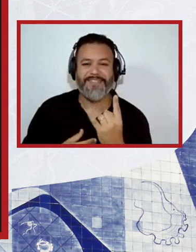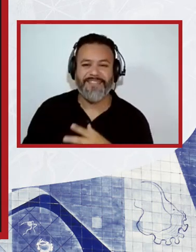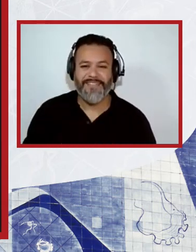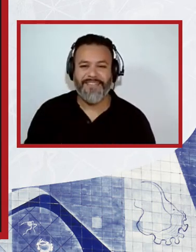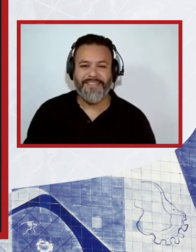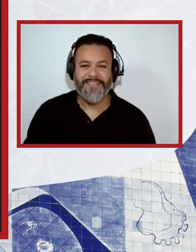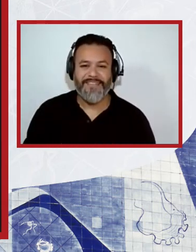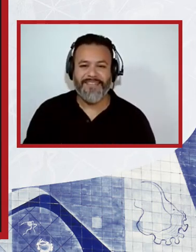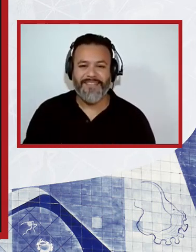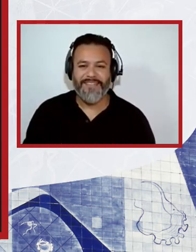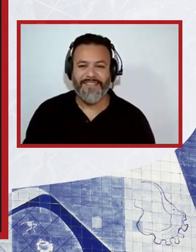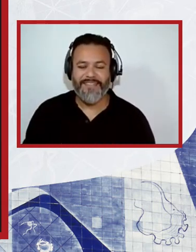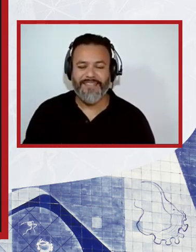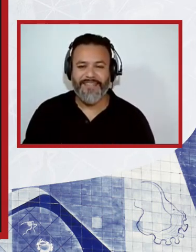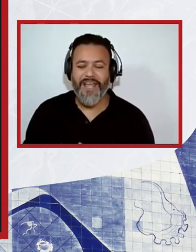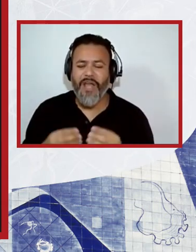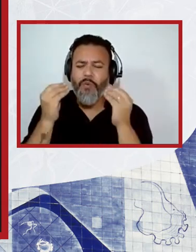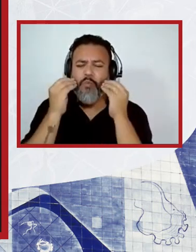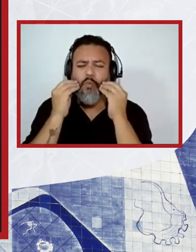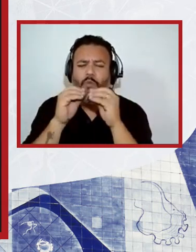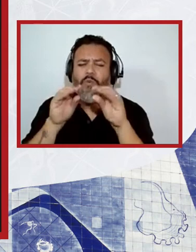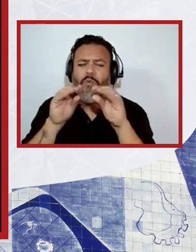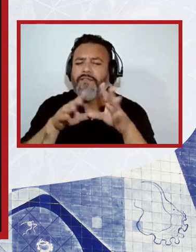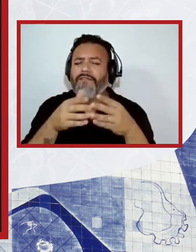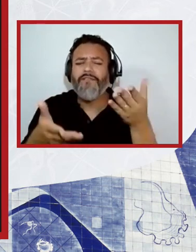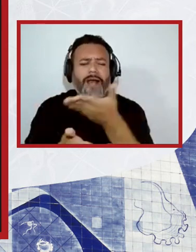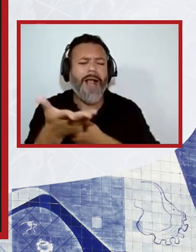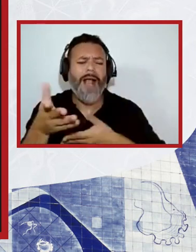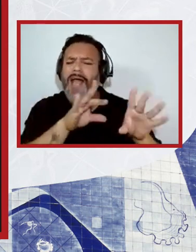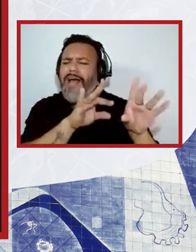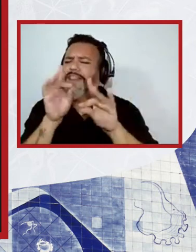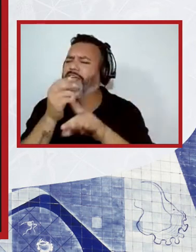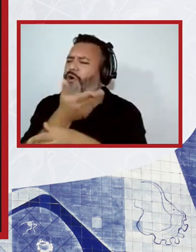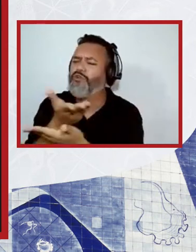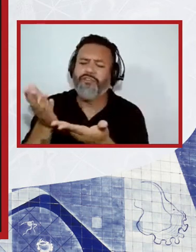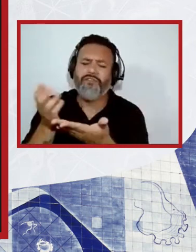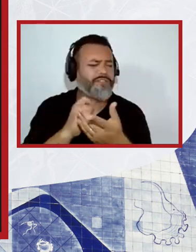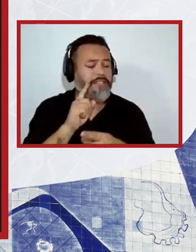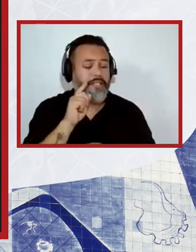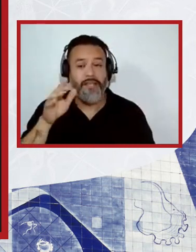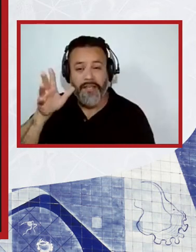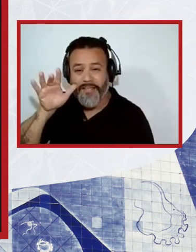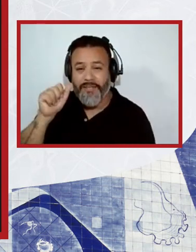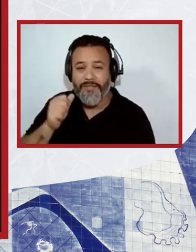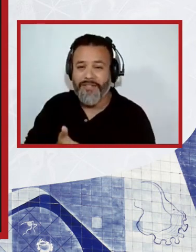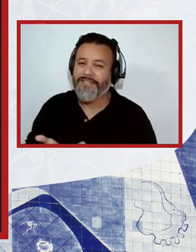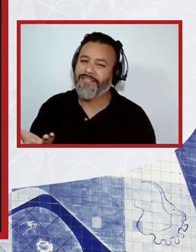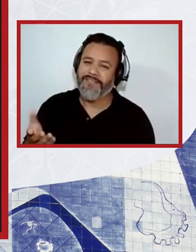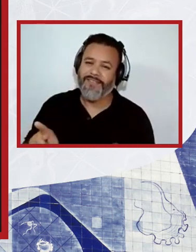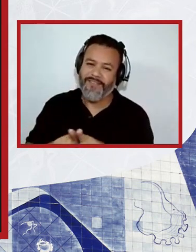E gostaria de deixar um beijo e um abraço para cada um de vocês que estão nos assistindo.